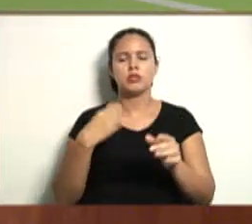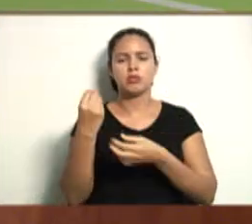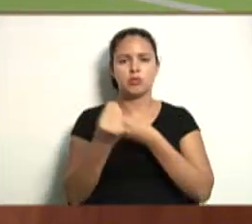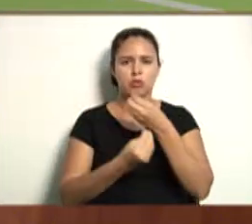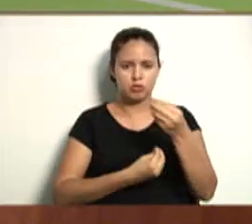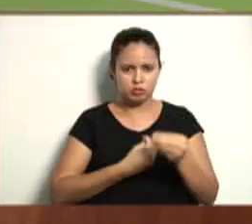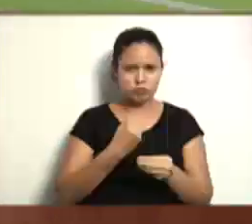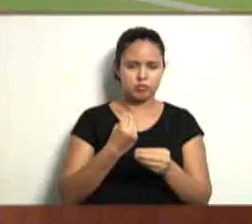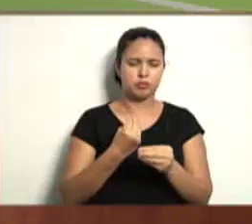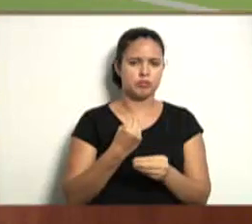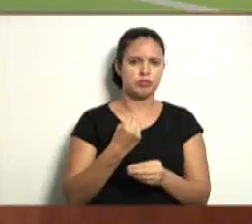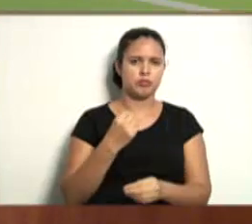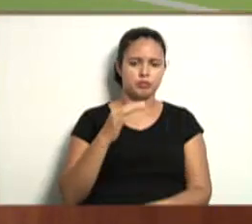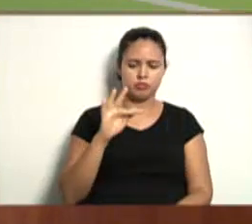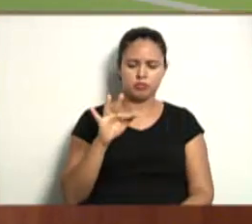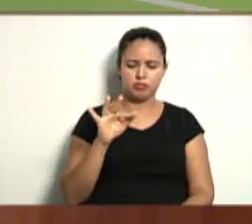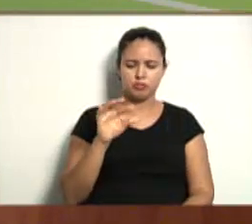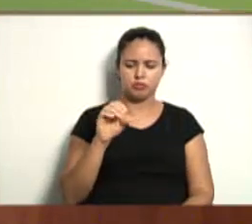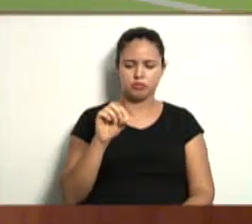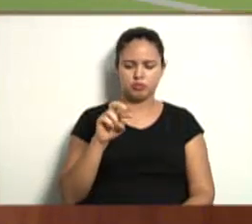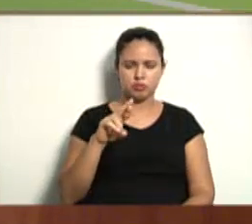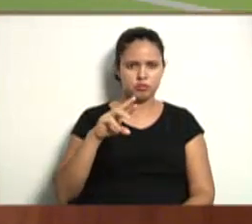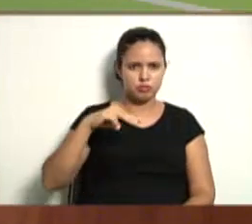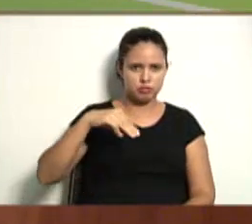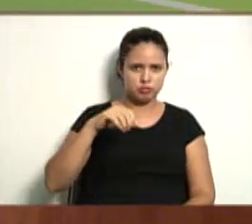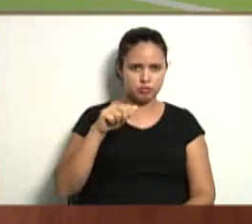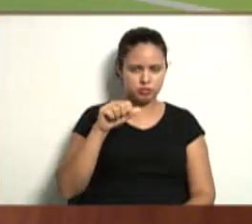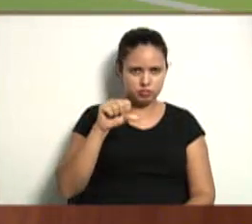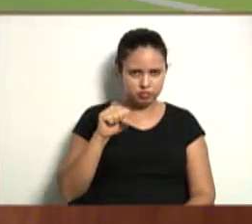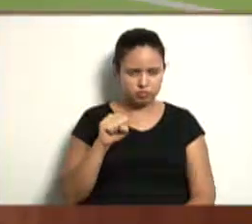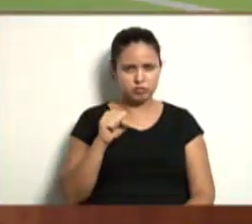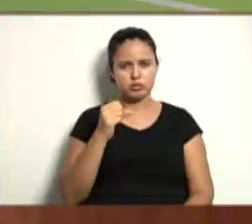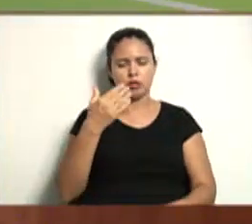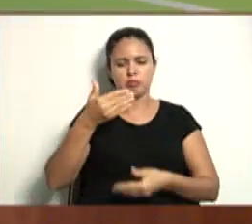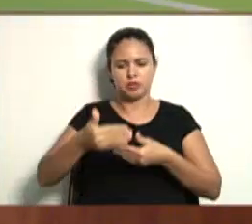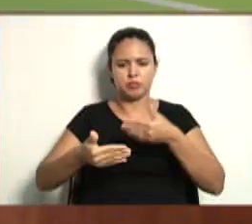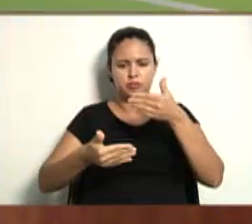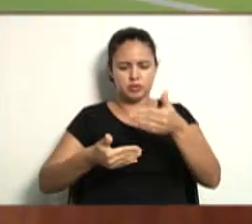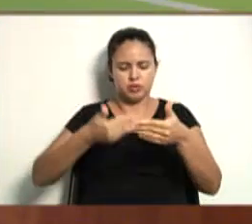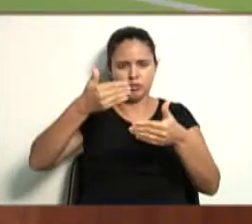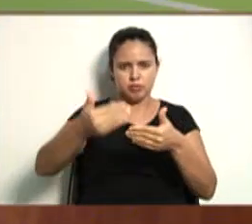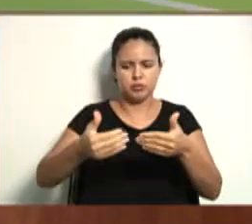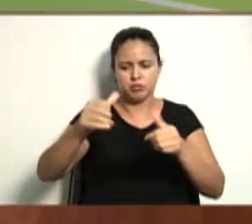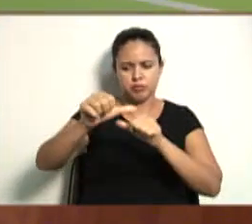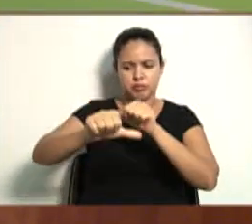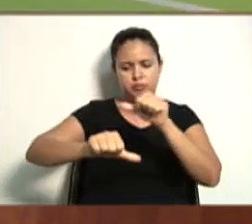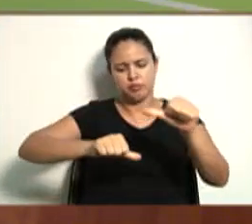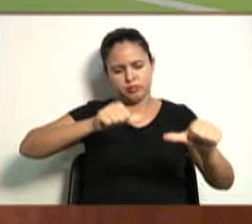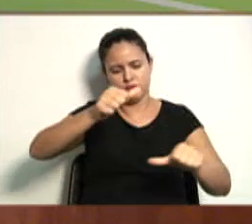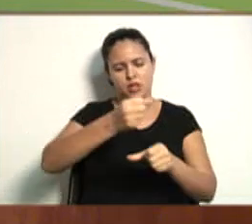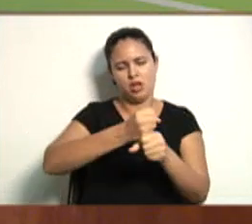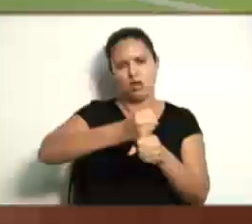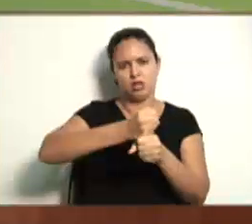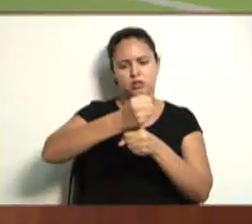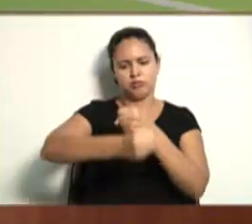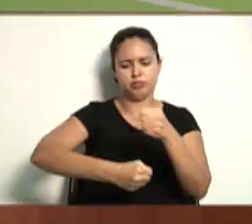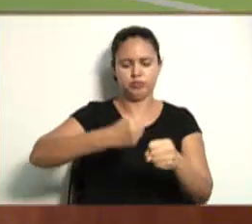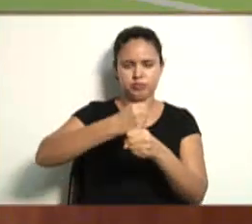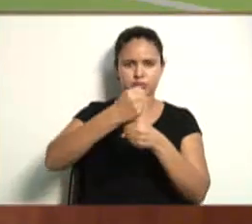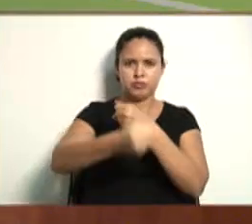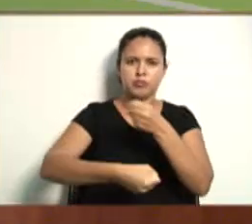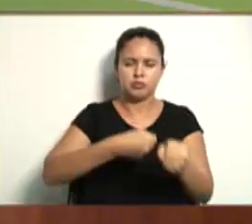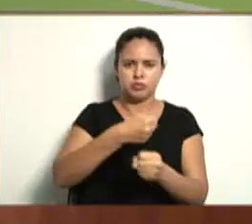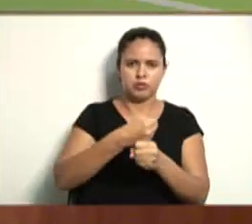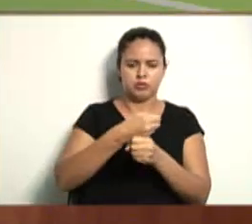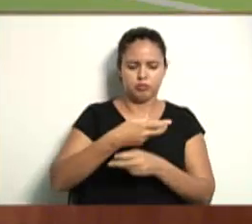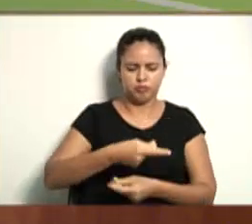e motivações do trabalho se alteraram no decorrer do tempo, demonstrando que não há